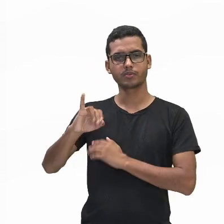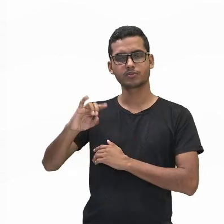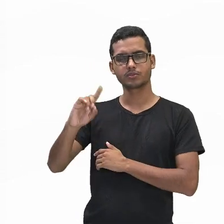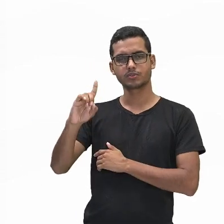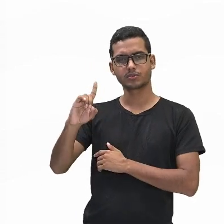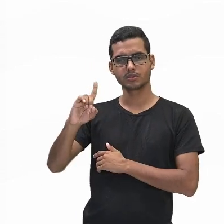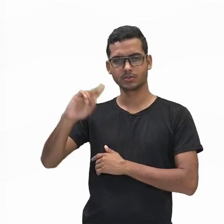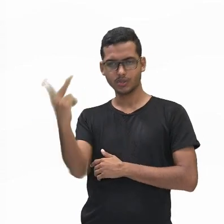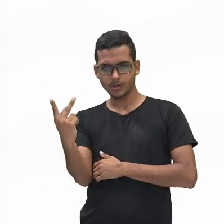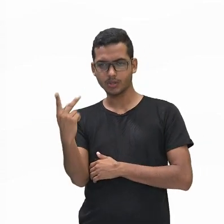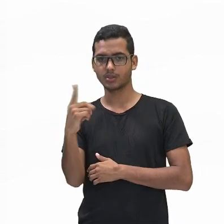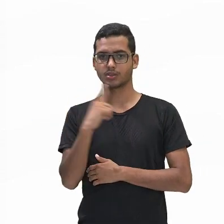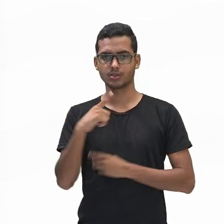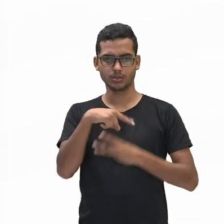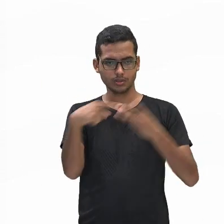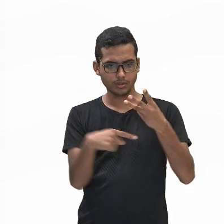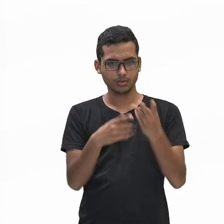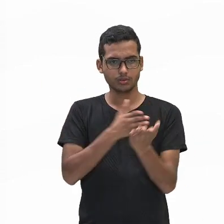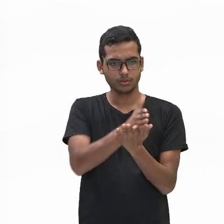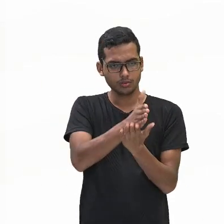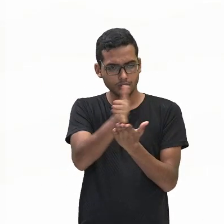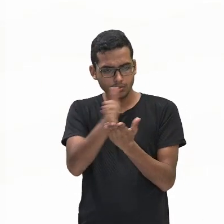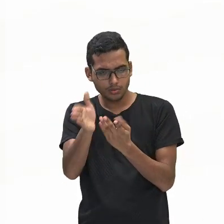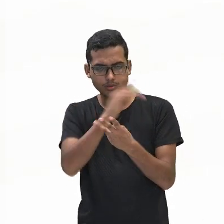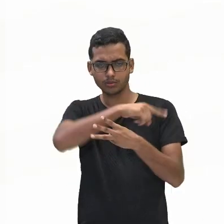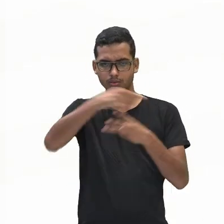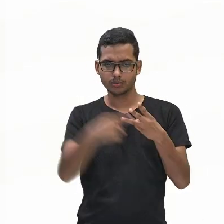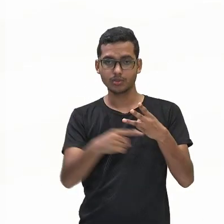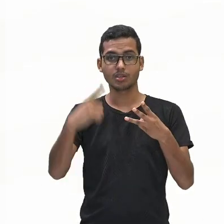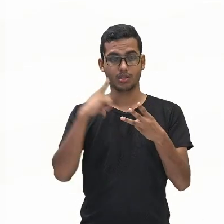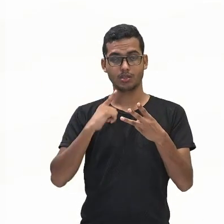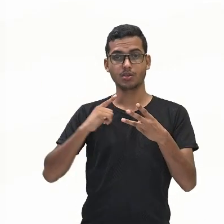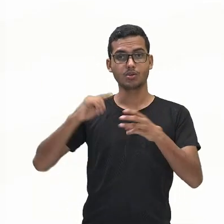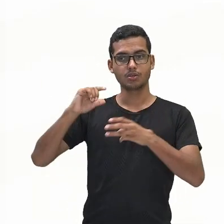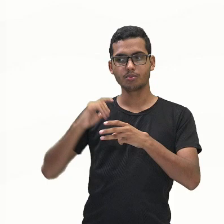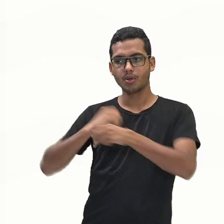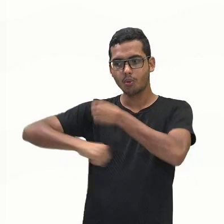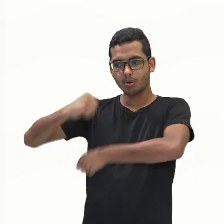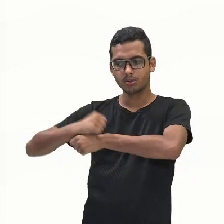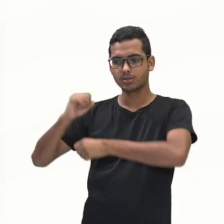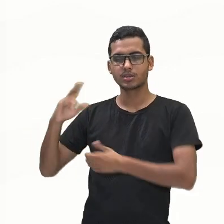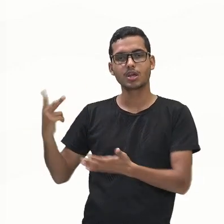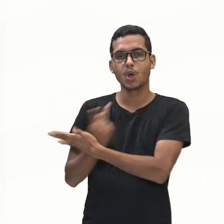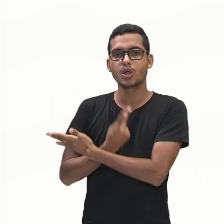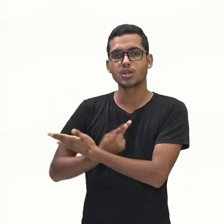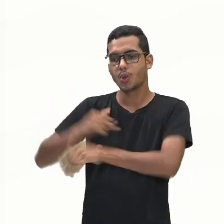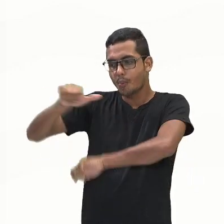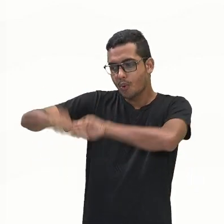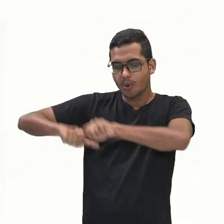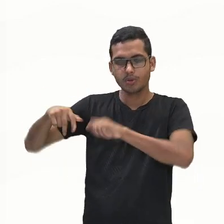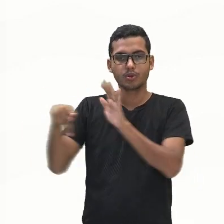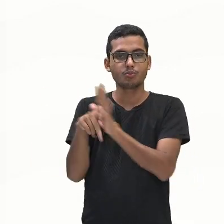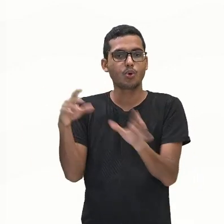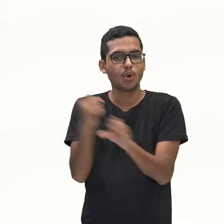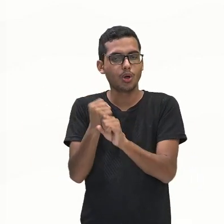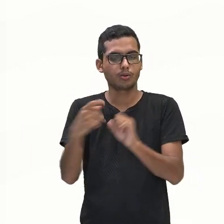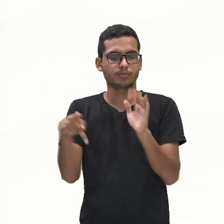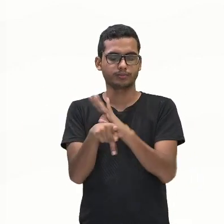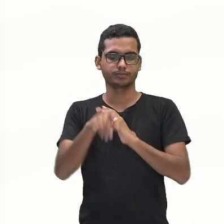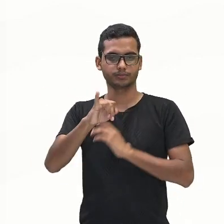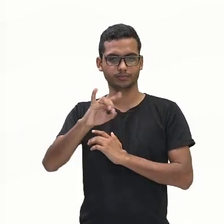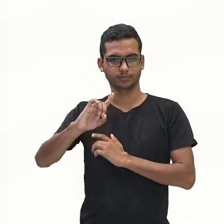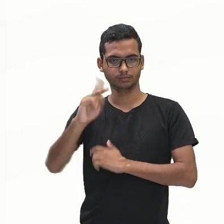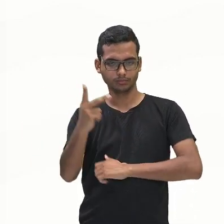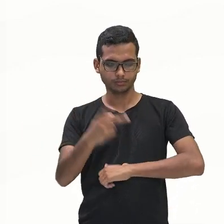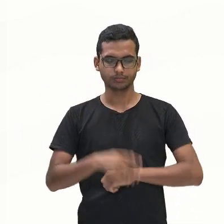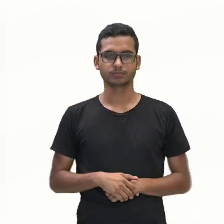dimensões, que inclusive é no ano que a gente vai ter a mudança também com relação ao cálculo do IDH, tá bom? Então, a